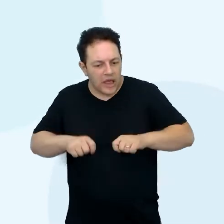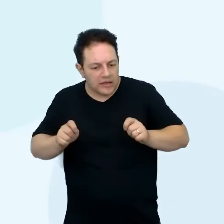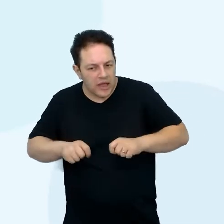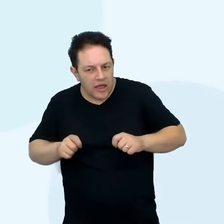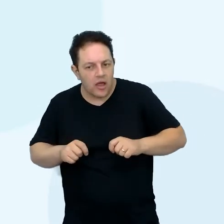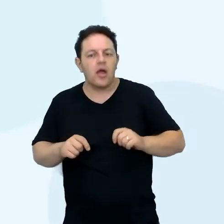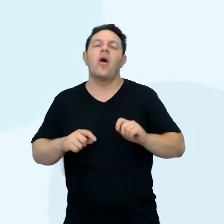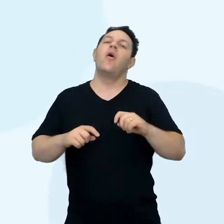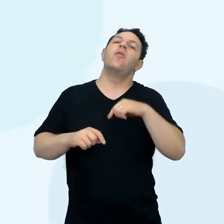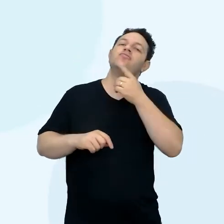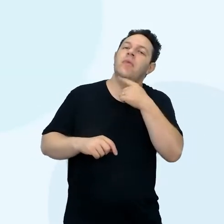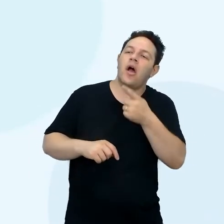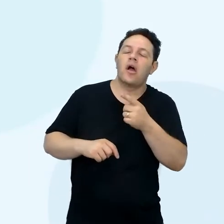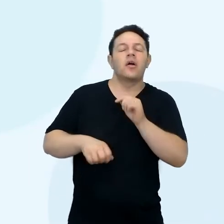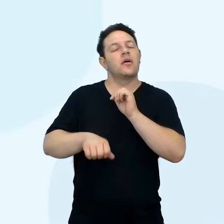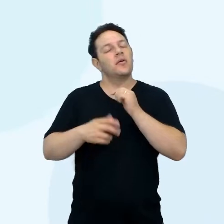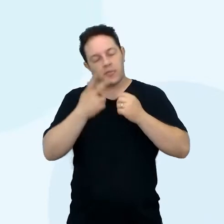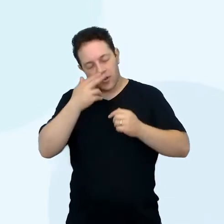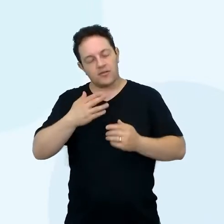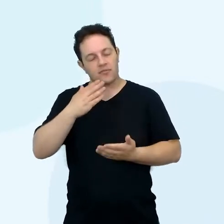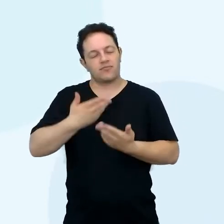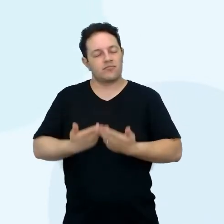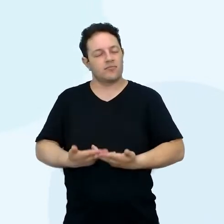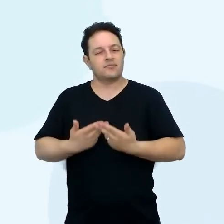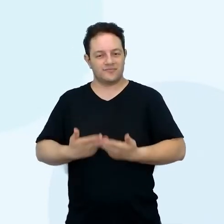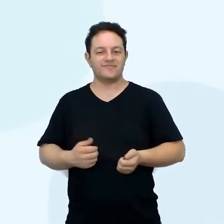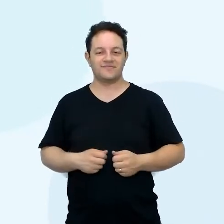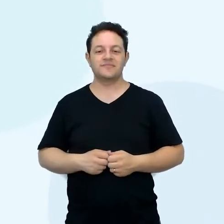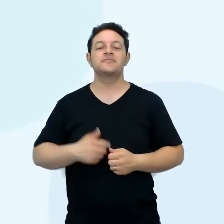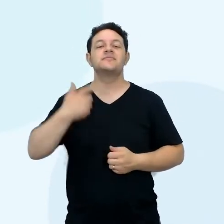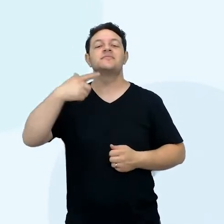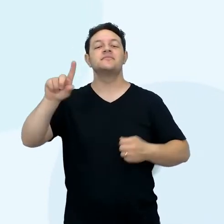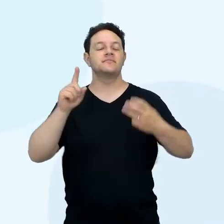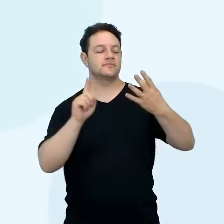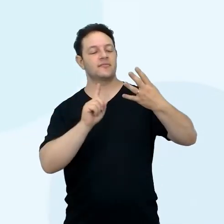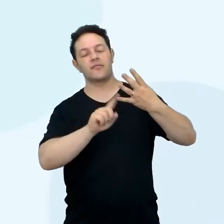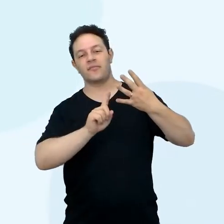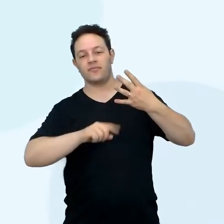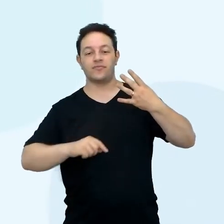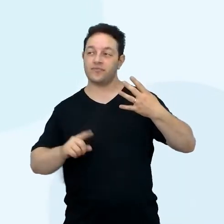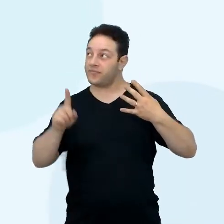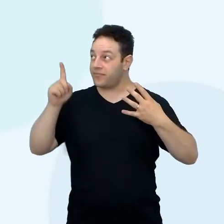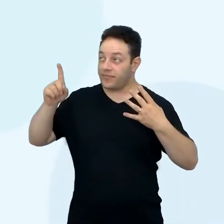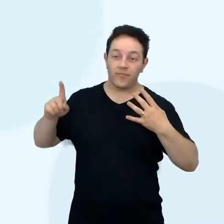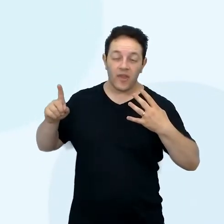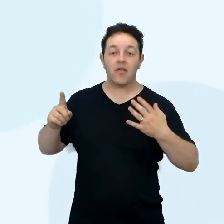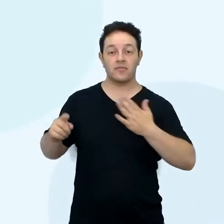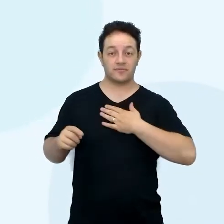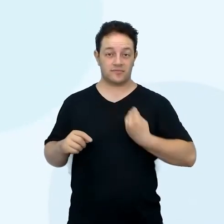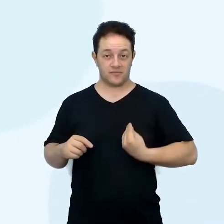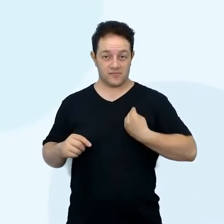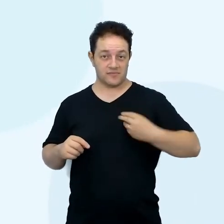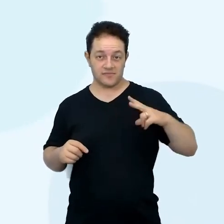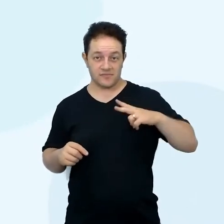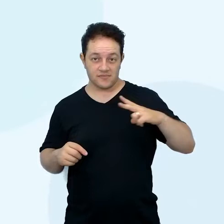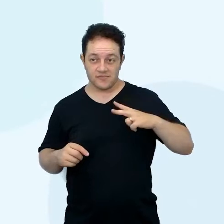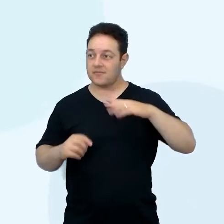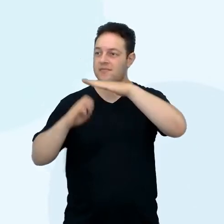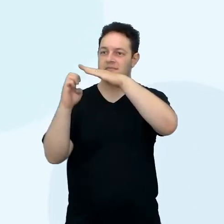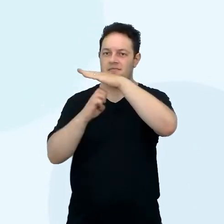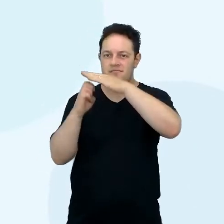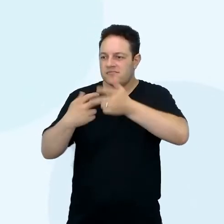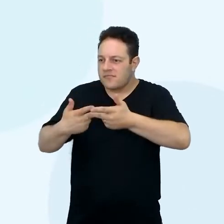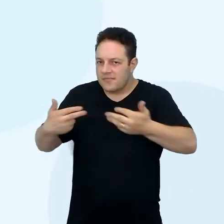estágios de evolução da empresa. O que mais que nós temos? Separar a vida pessoal da empresa, né? Que foi o que eu falei para vocês, né? O motivo